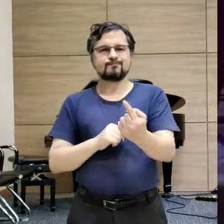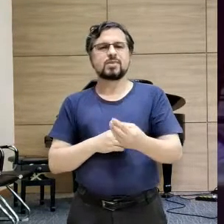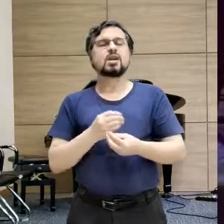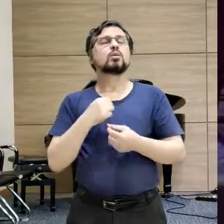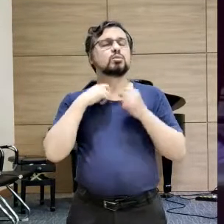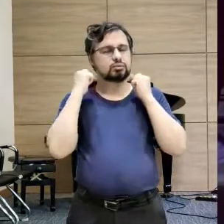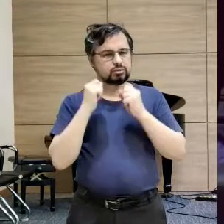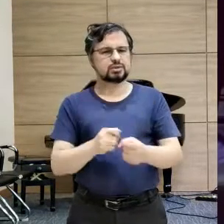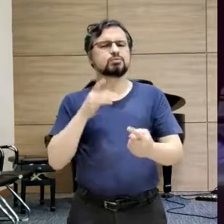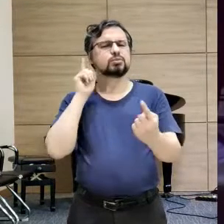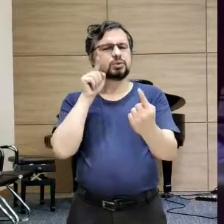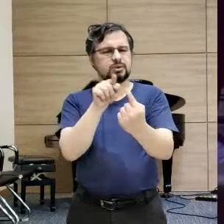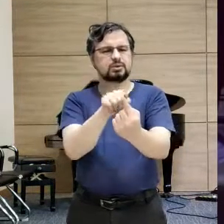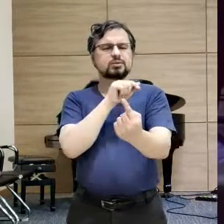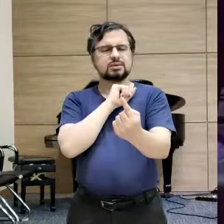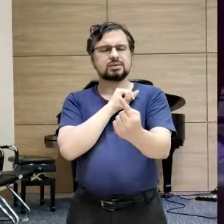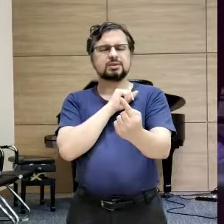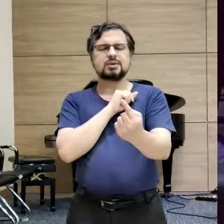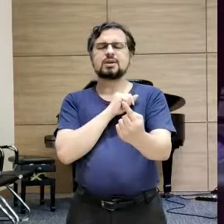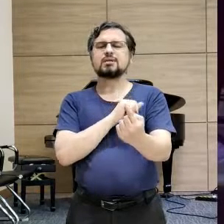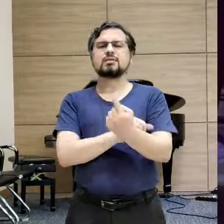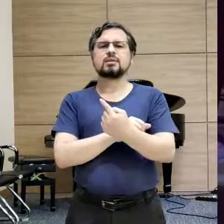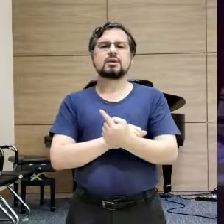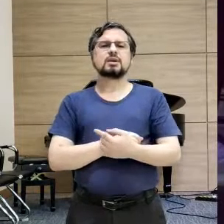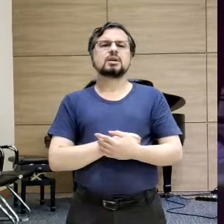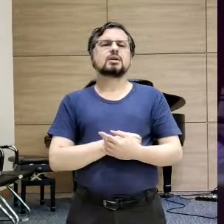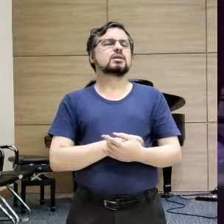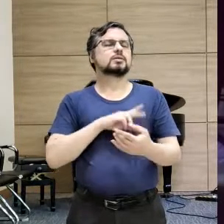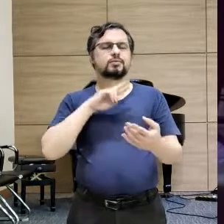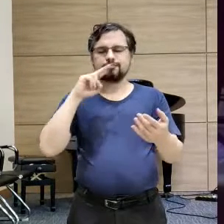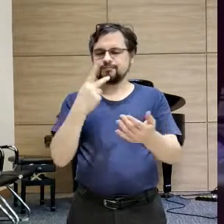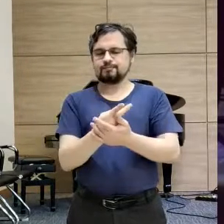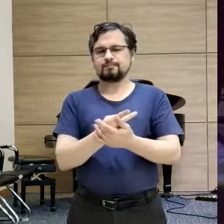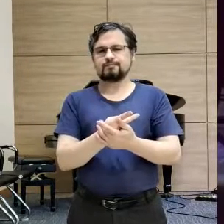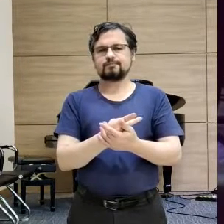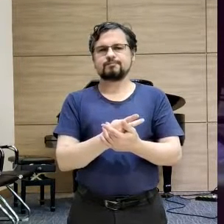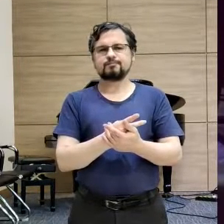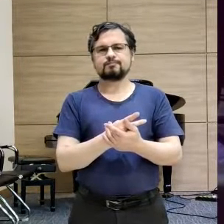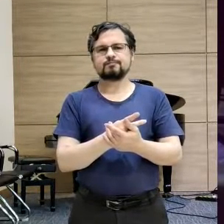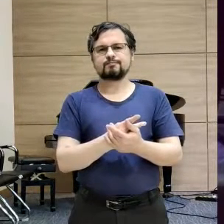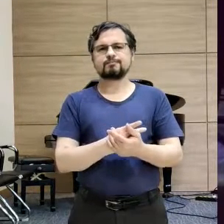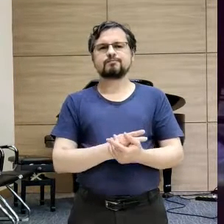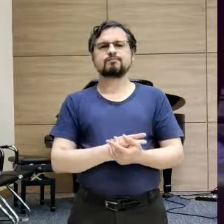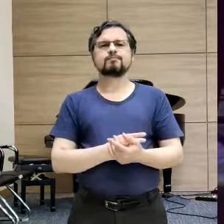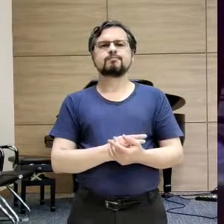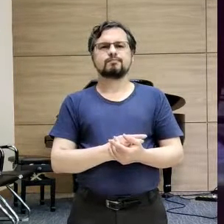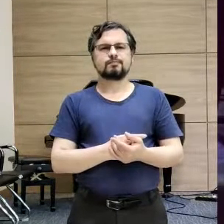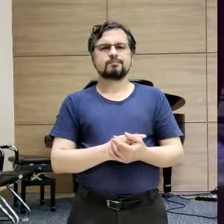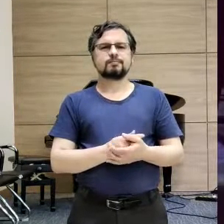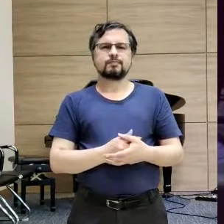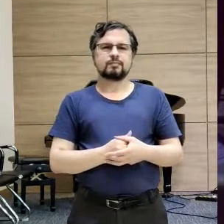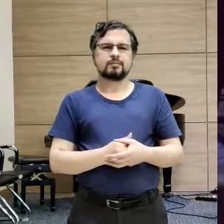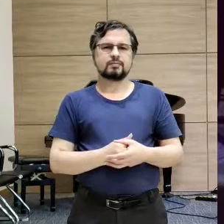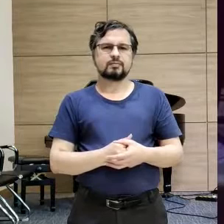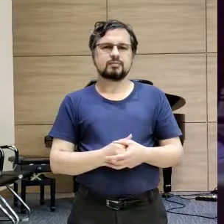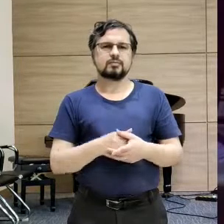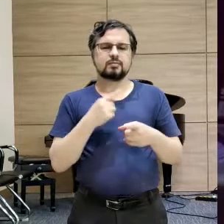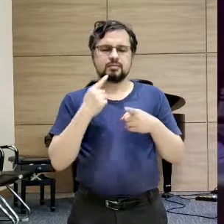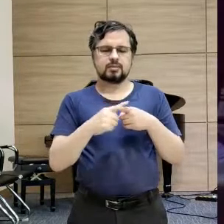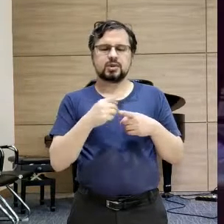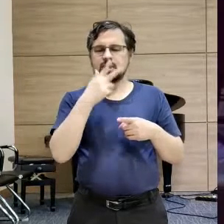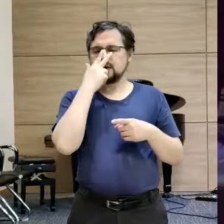que eu conseguiria alcançar um fio de cabelo, eu a joguei para trás. Porque eu achei que eu estava em